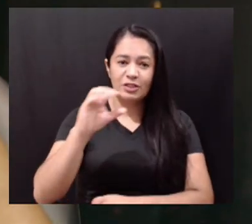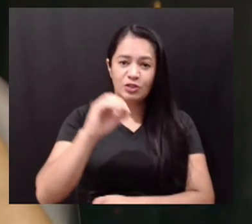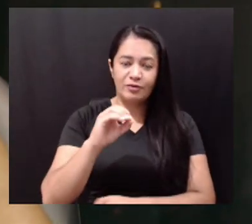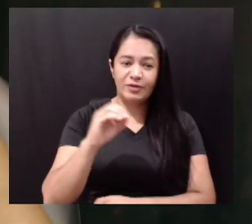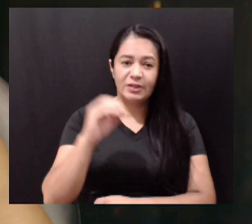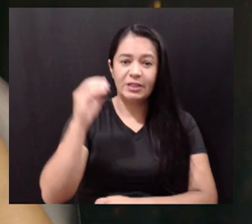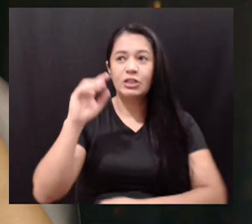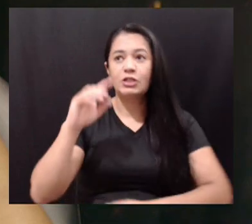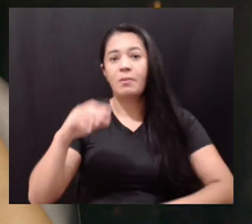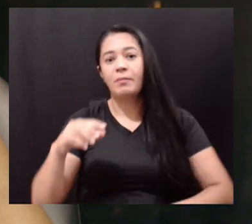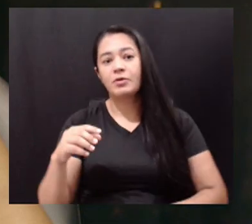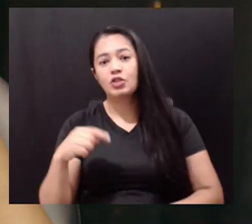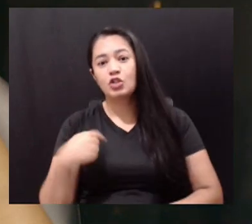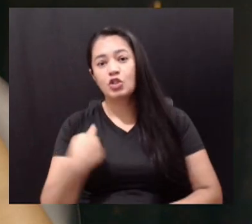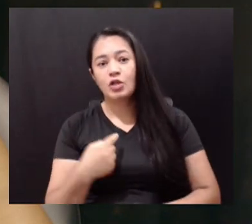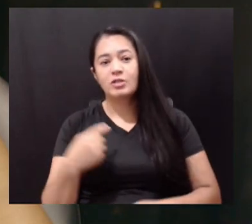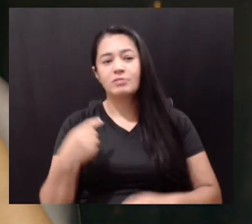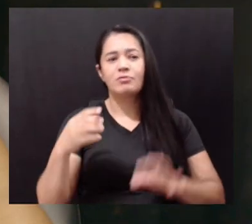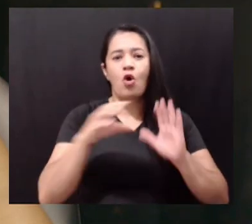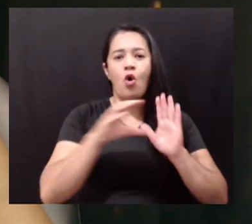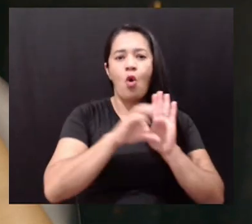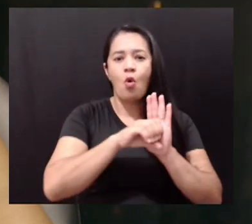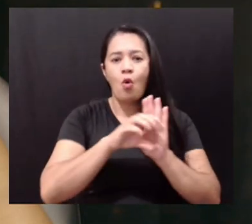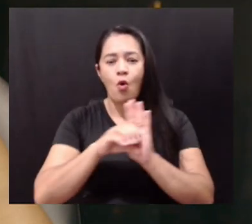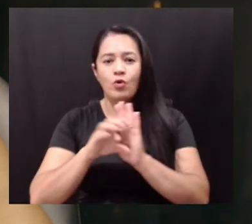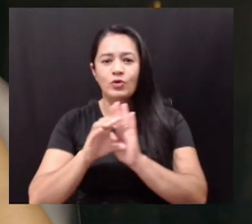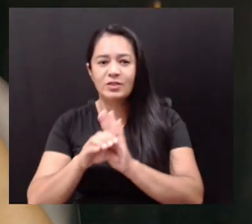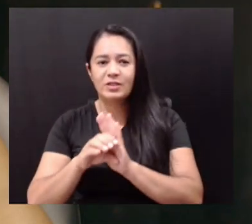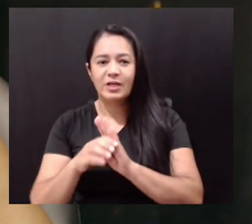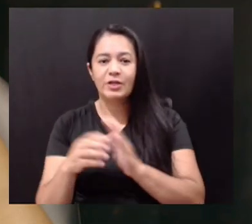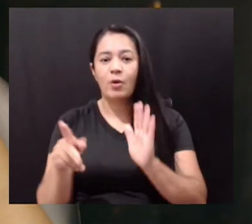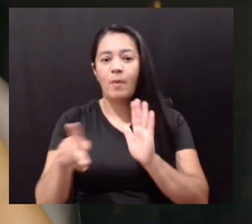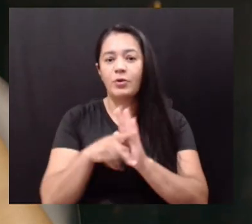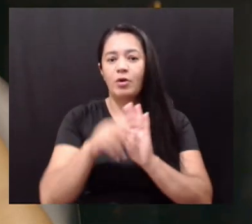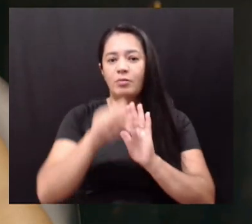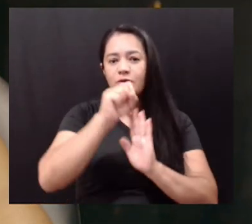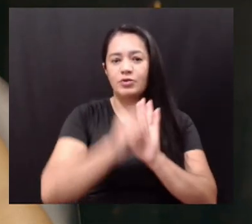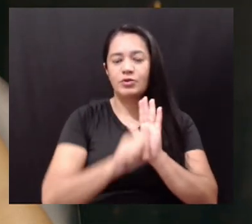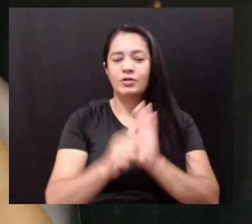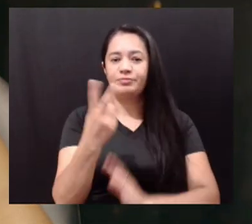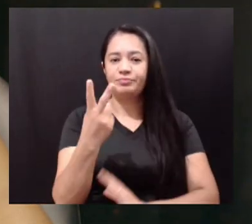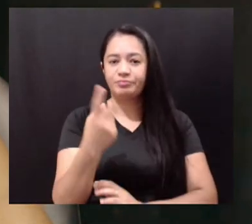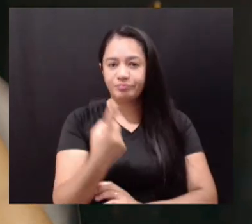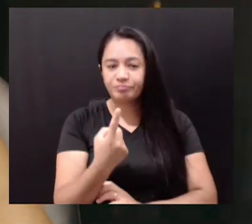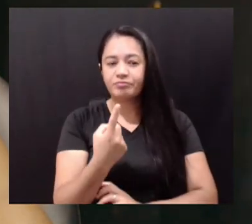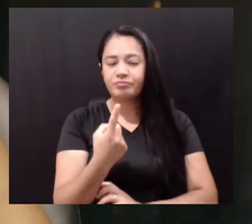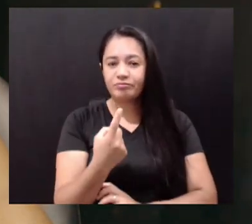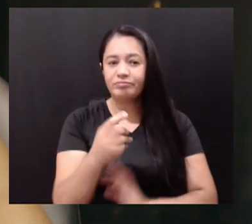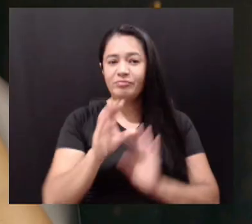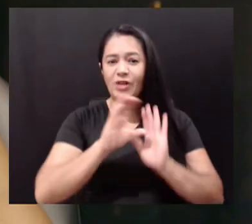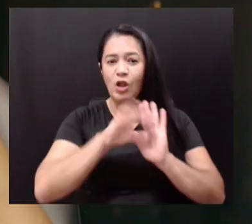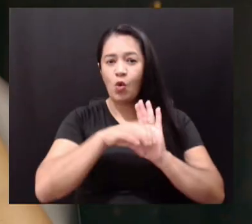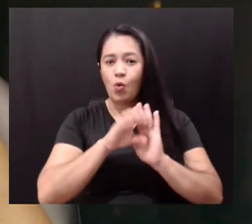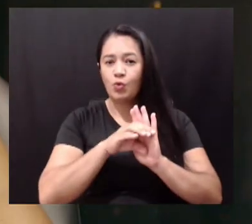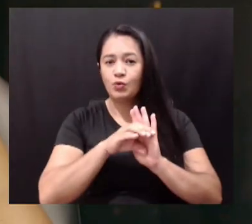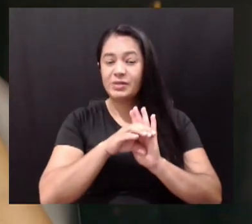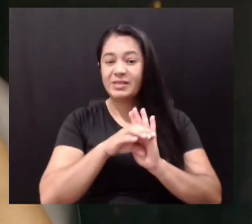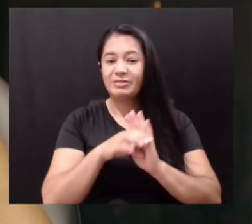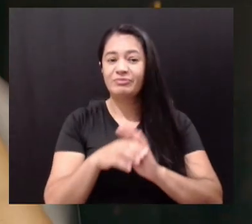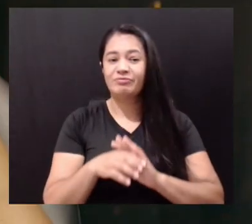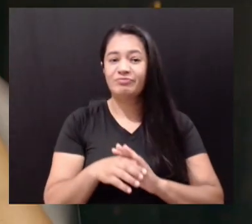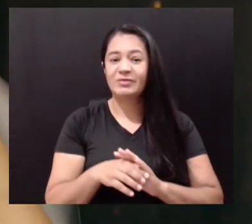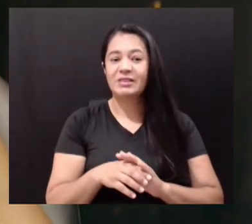conceito típico do século XXI. Adultescência, né? Um conceito frequentemente referido à